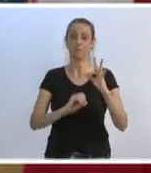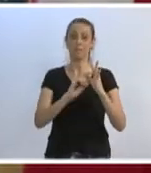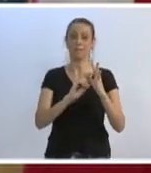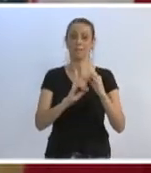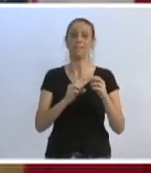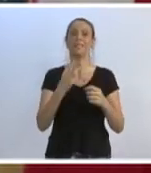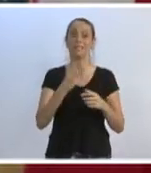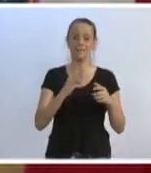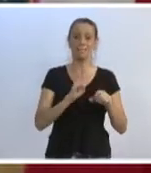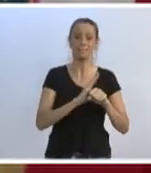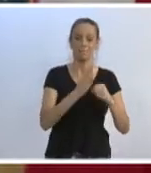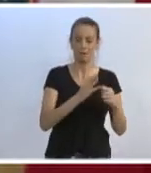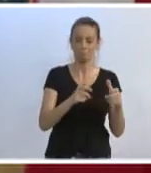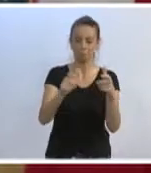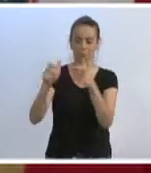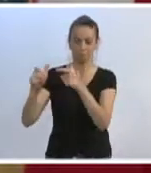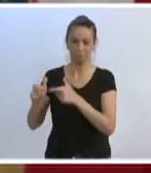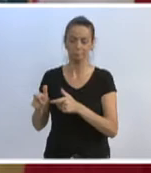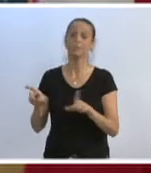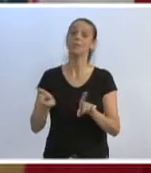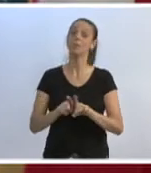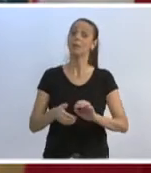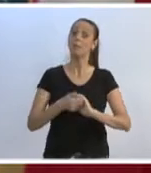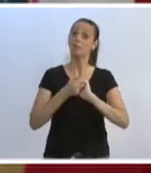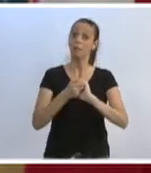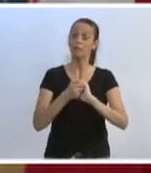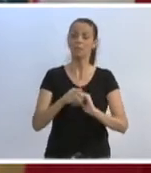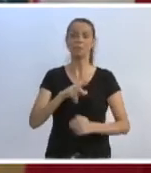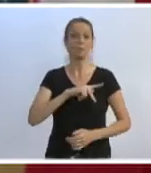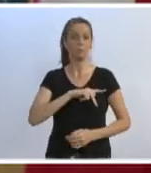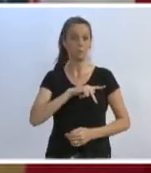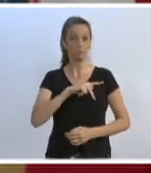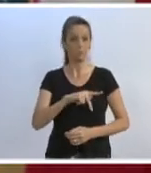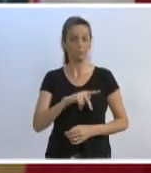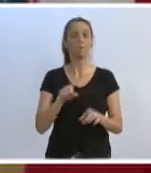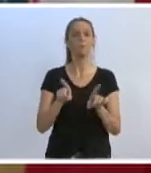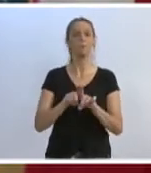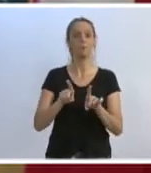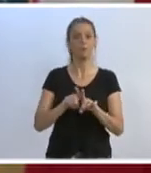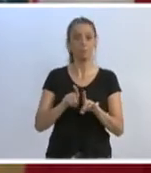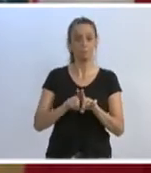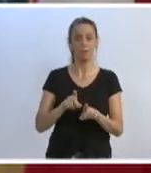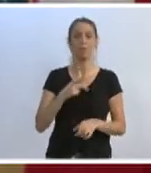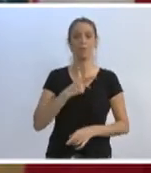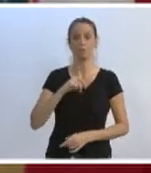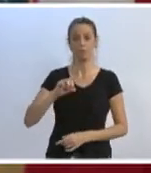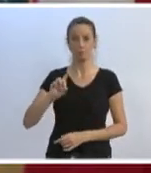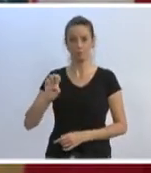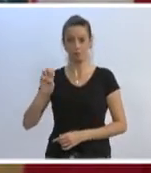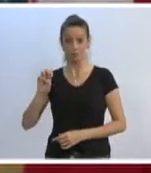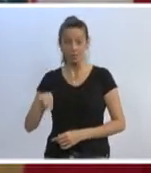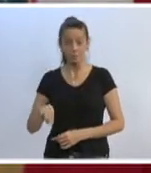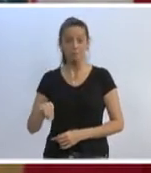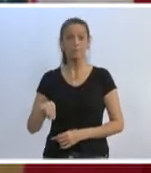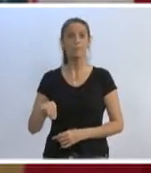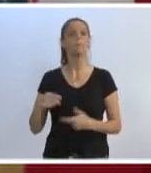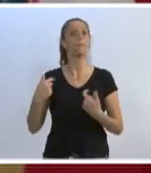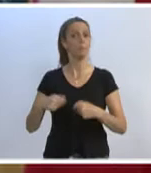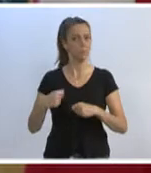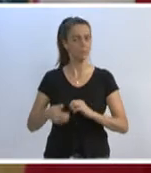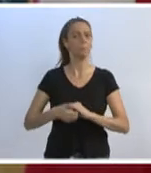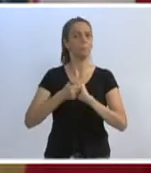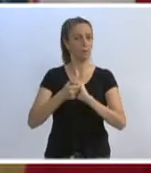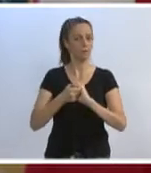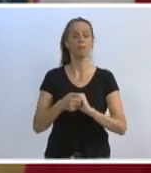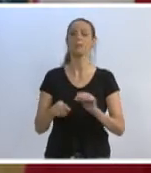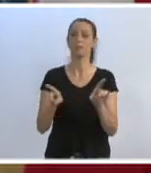presidente parabenizar vossa excelência o dem e parabenizar não poderia deixar de parabenizar